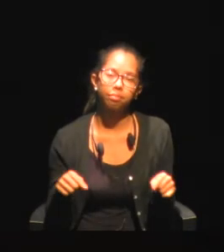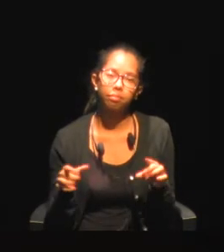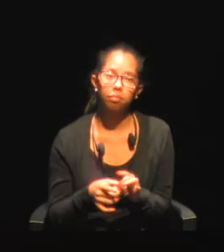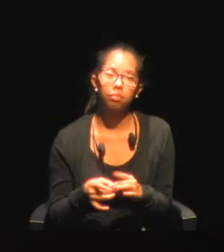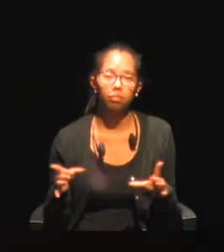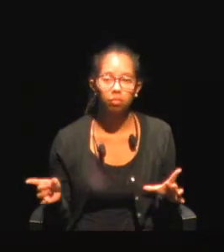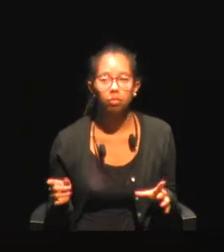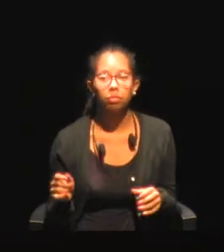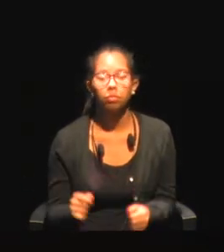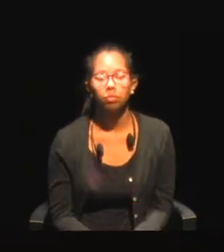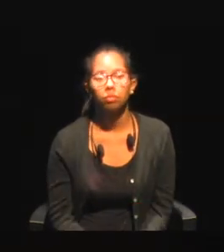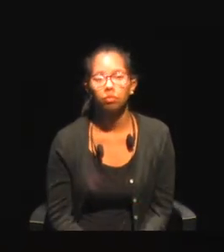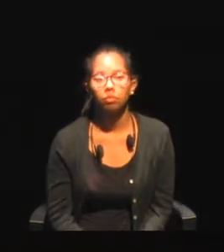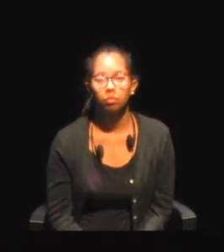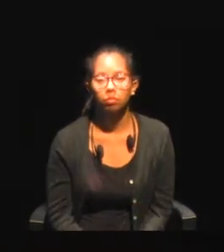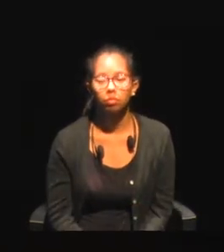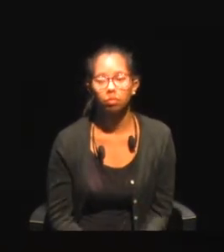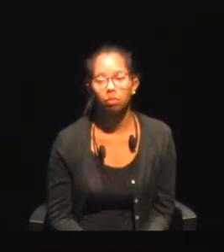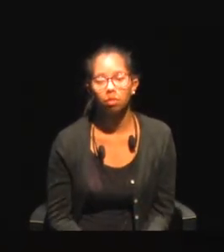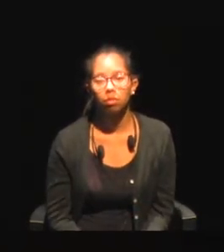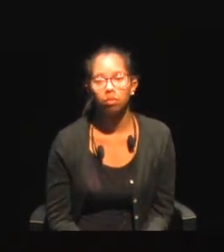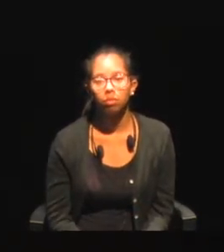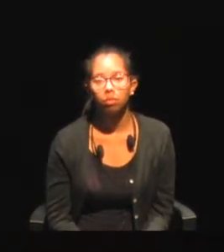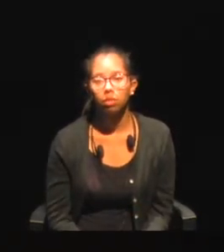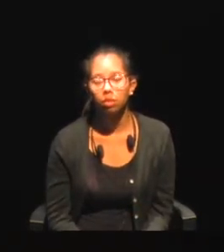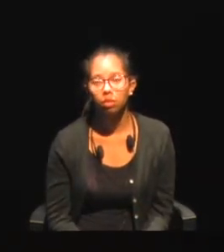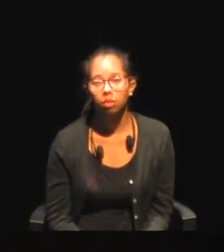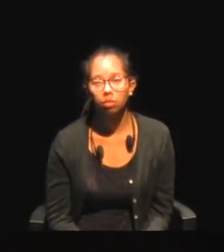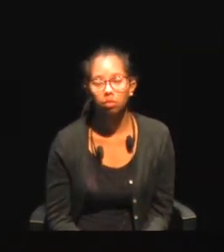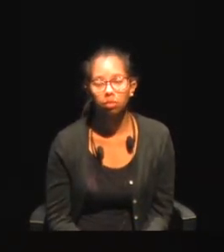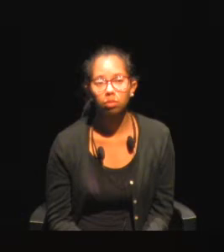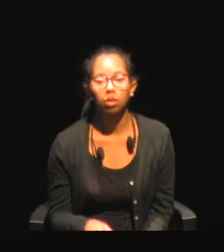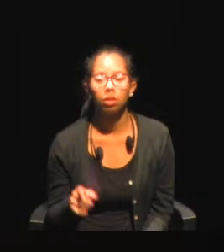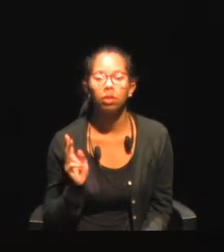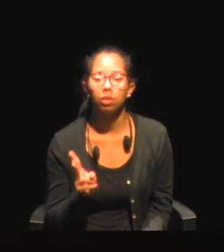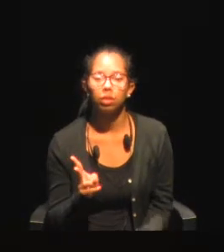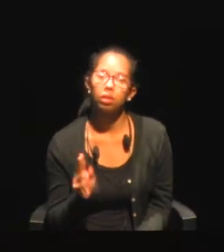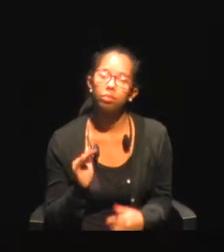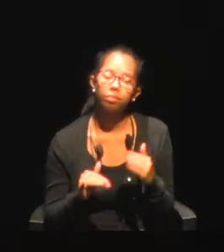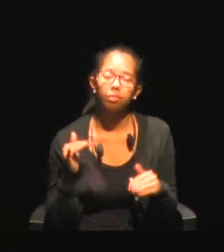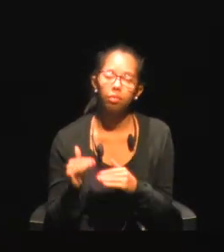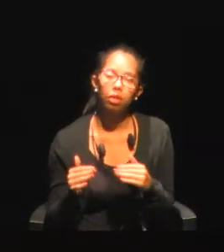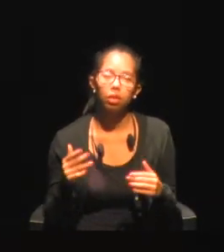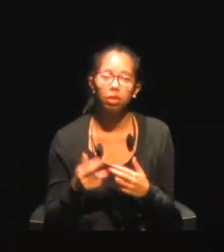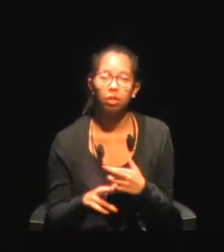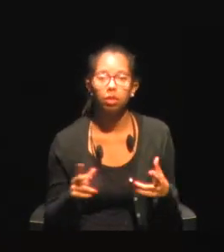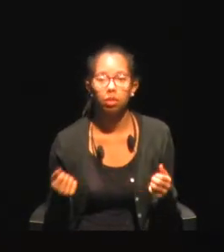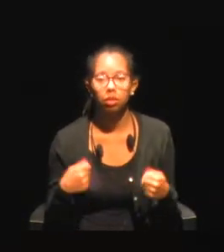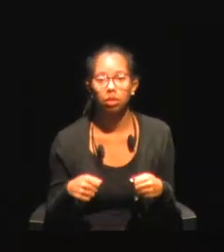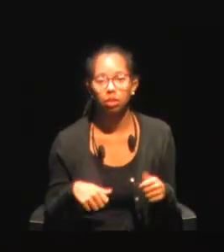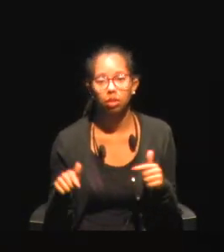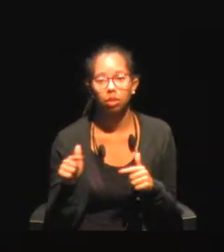com a questão do espaço livre, do espaço público, mesmo sendo espaços privados. Eu acho que há